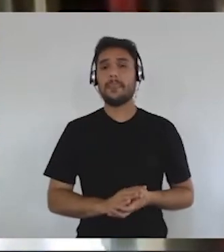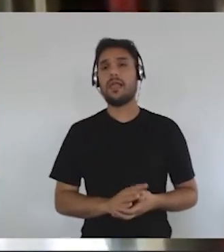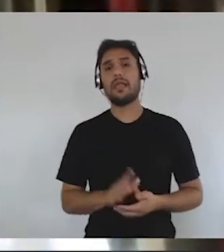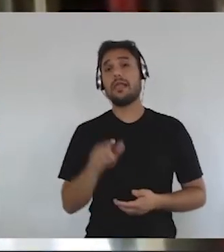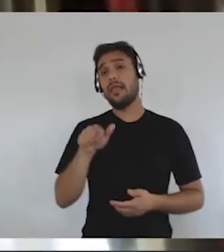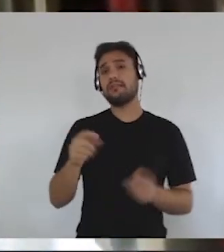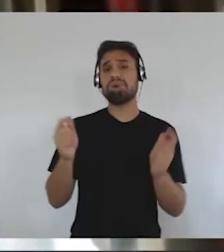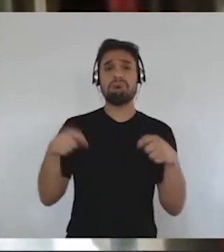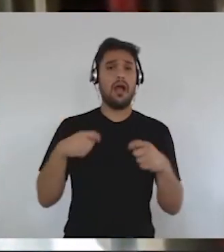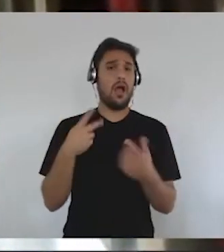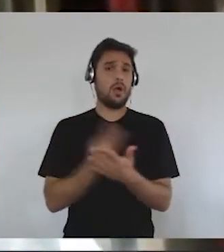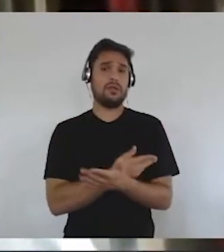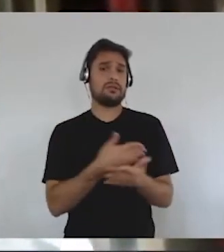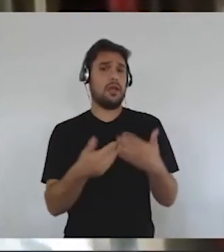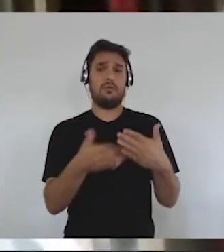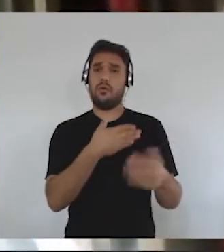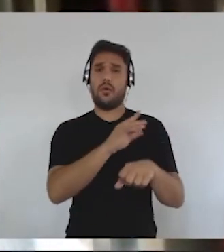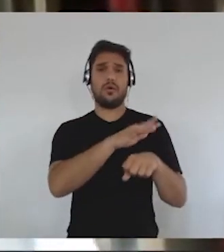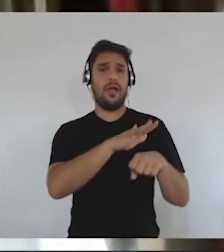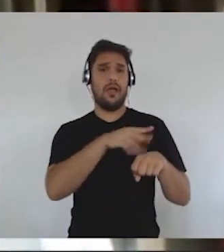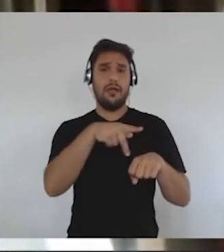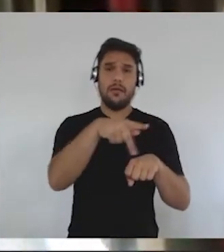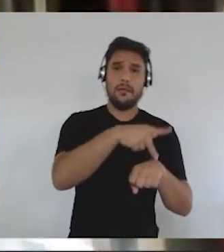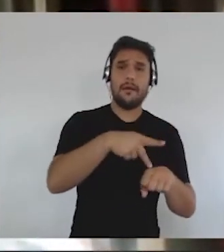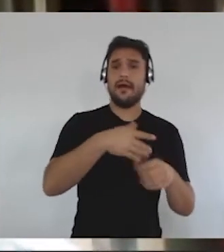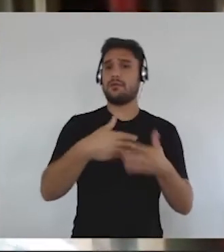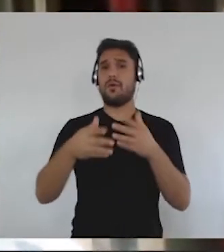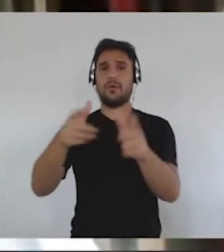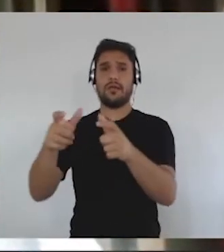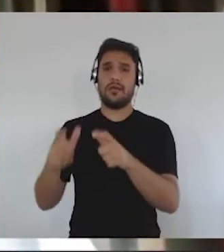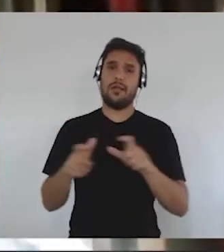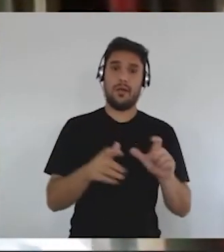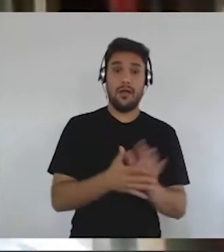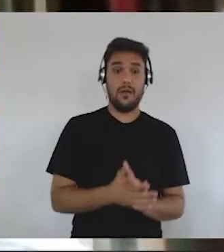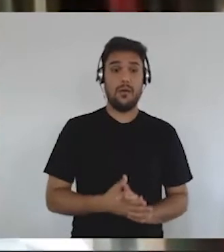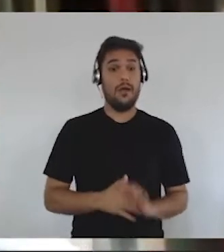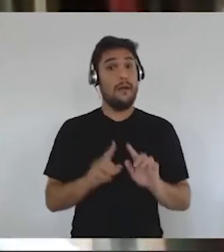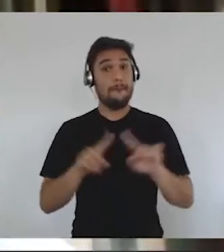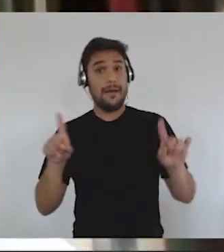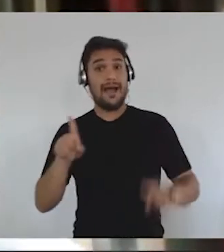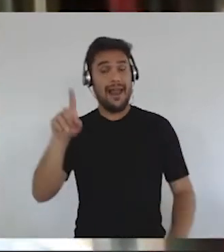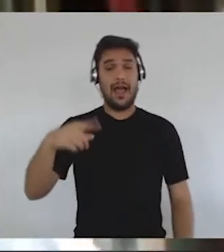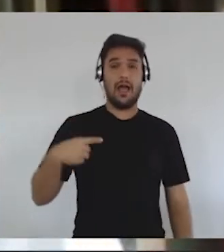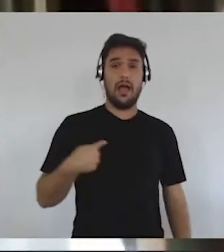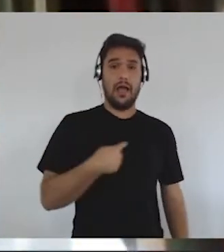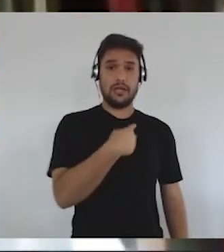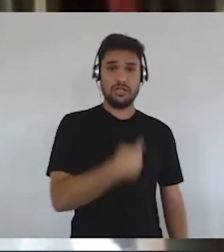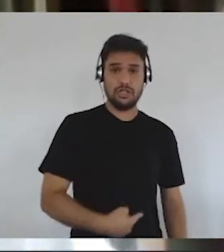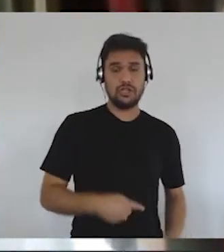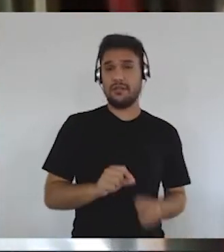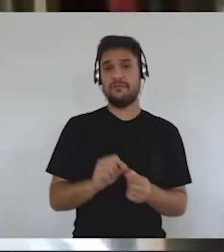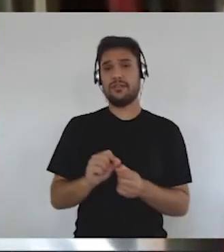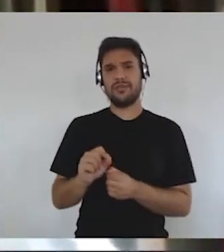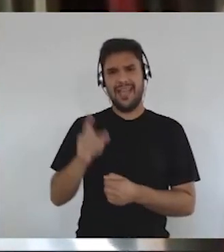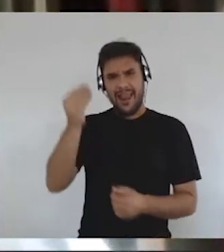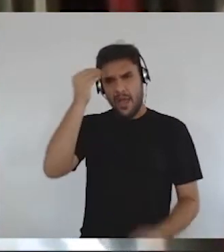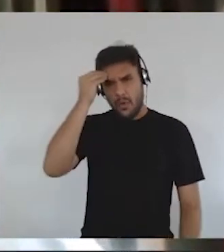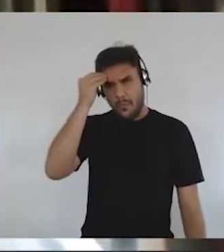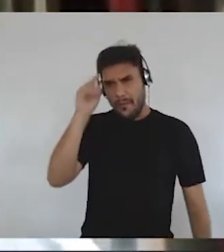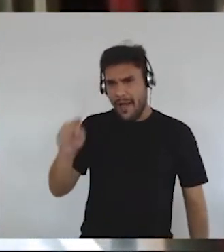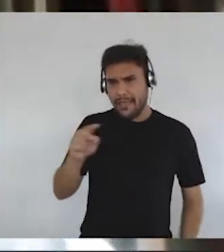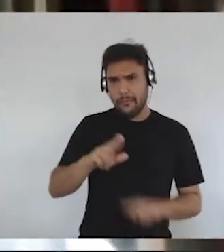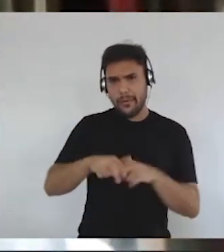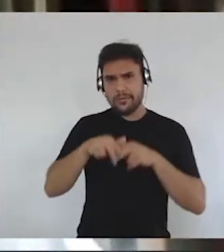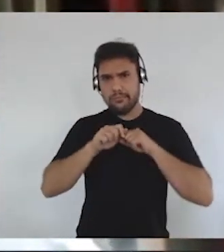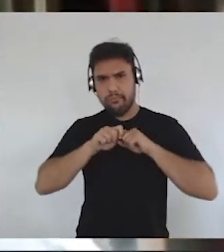Isso pode acontecer em qualquer país do mundo, em qualquer local do mundo. O que a China fez, então, portanto, ela não é culpada por ter uma